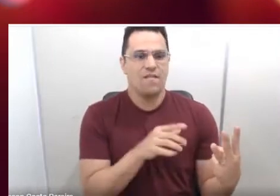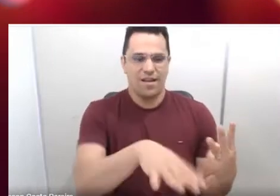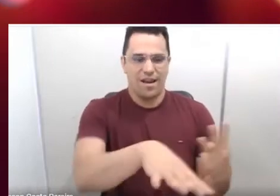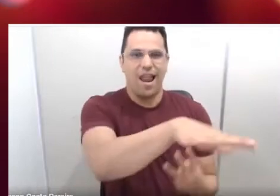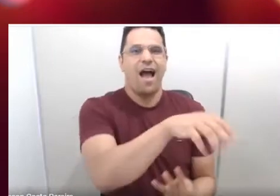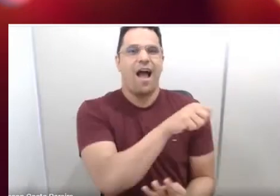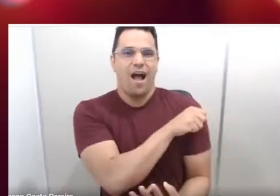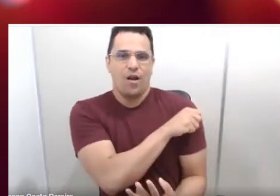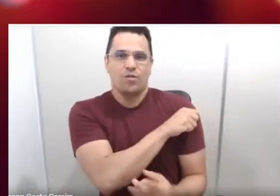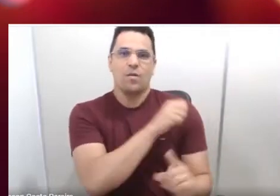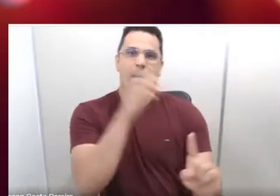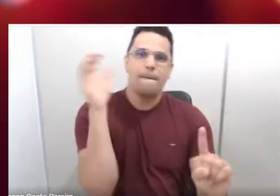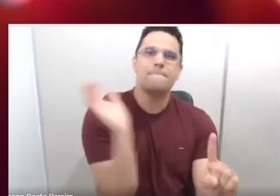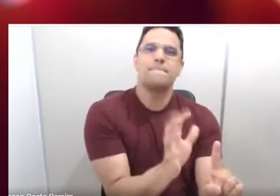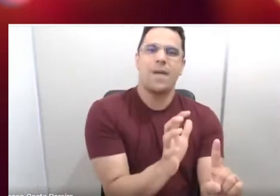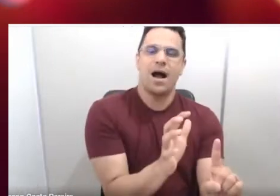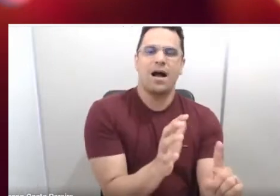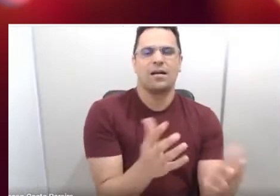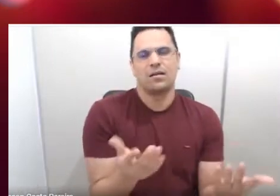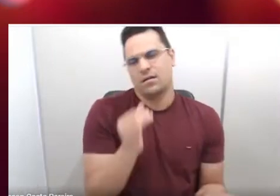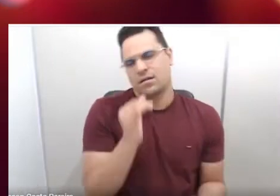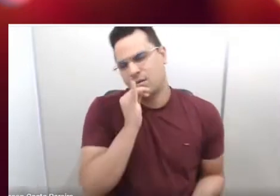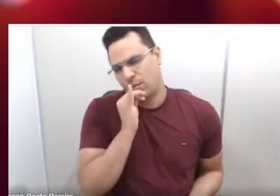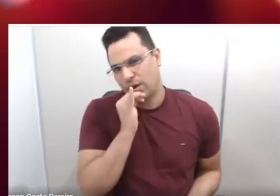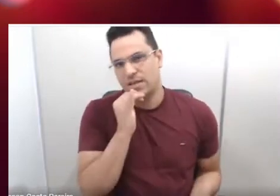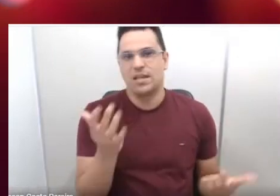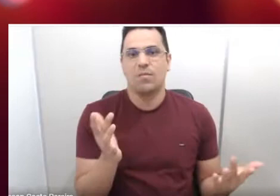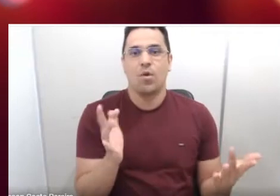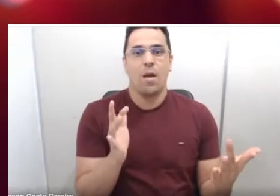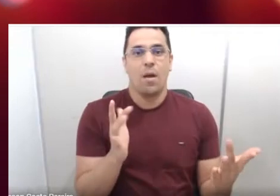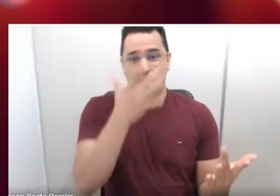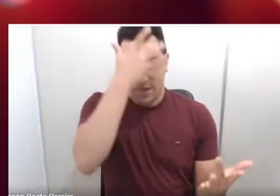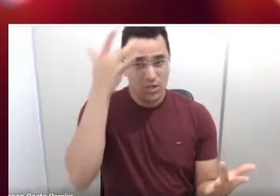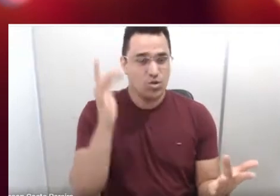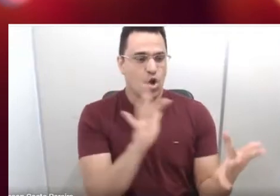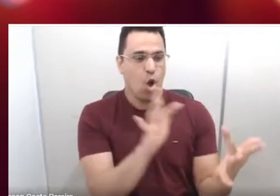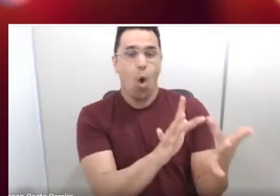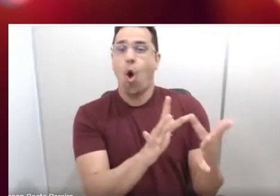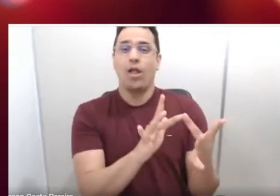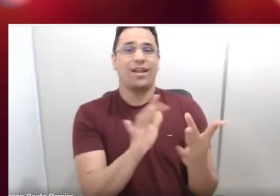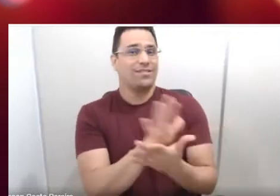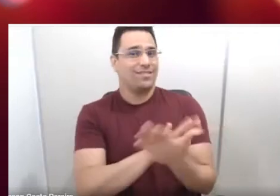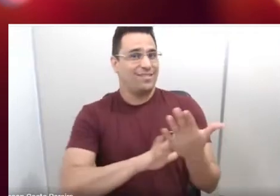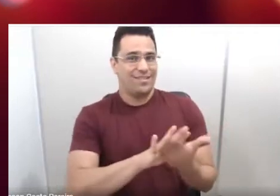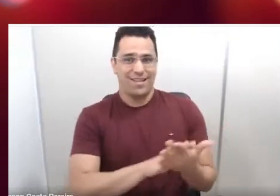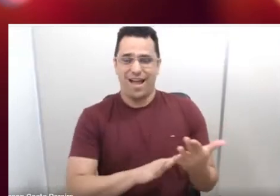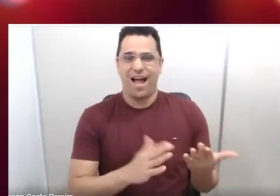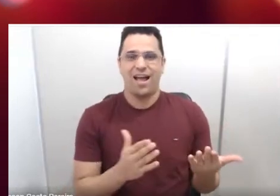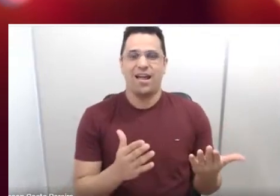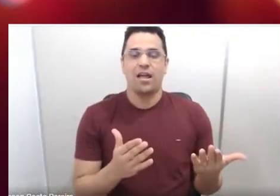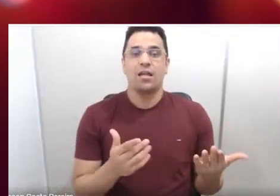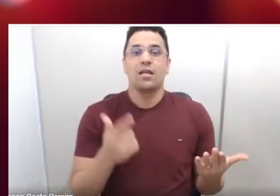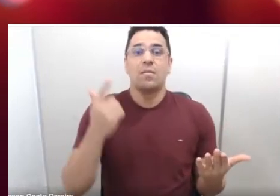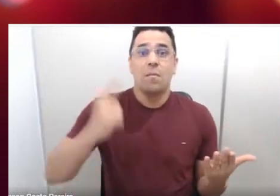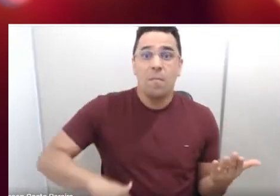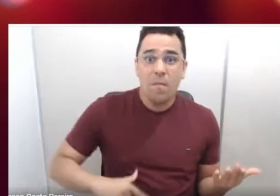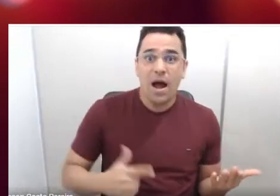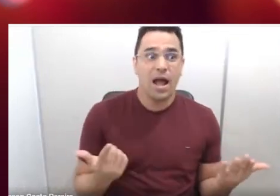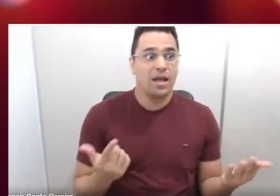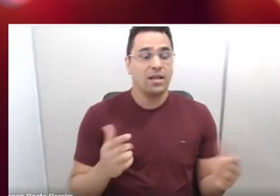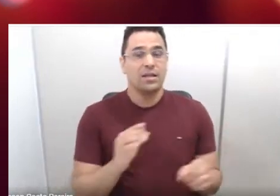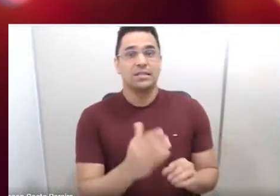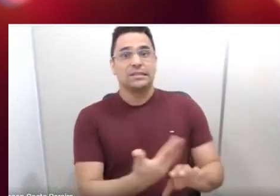esse período de isolamento social, esse período de quarentena dentro da pandemia. Quando a gente inicia a suspensão das